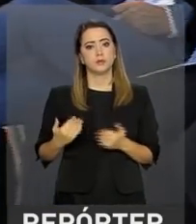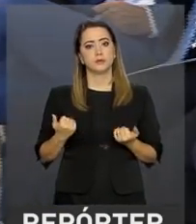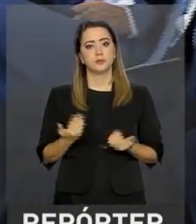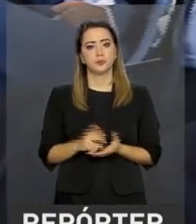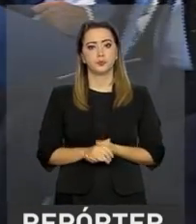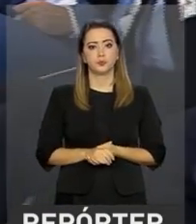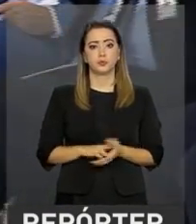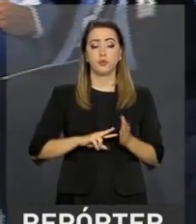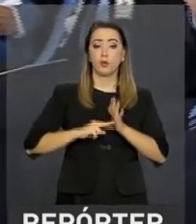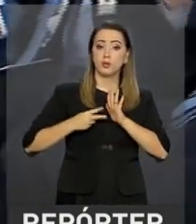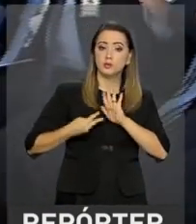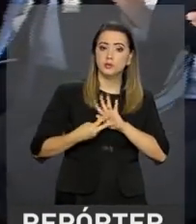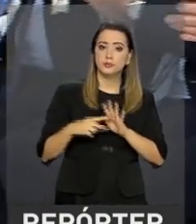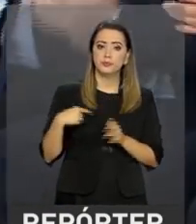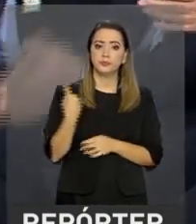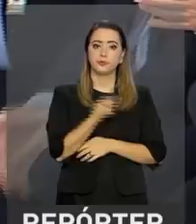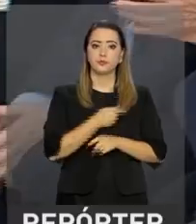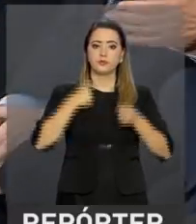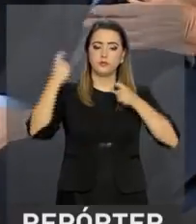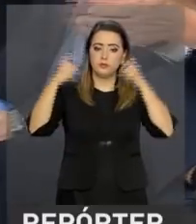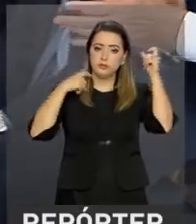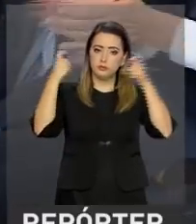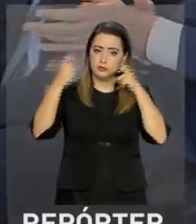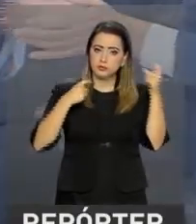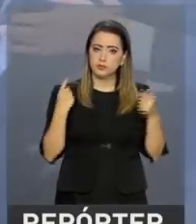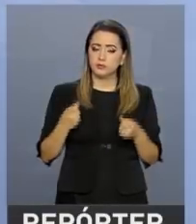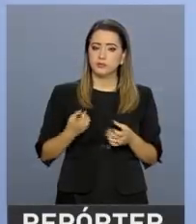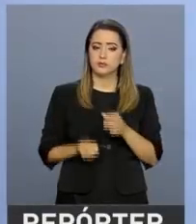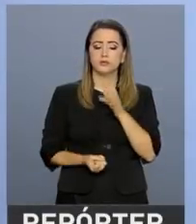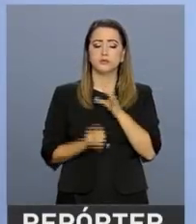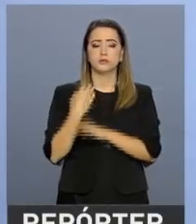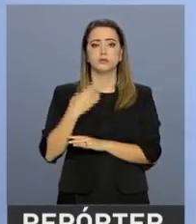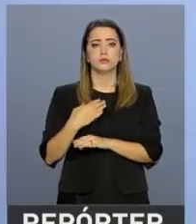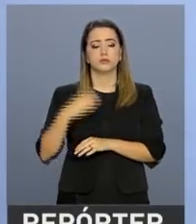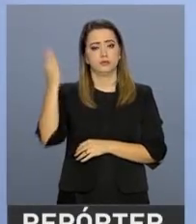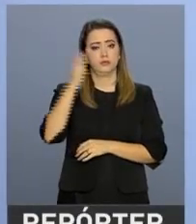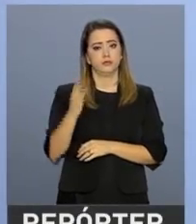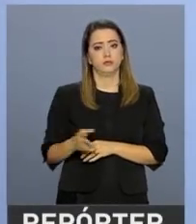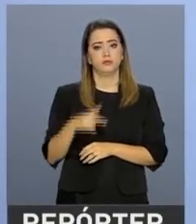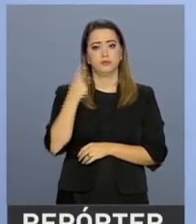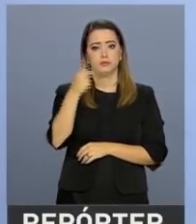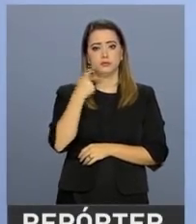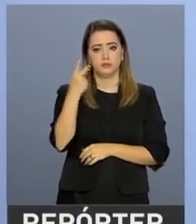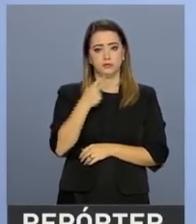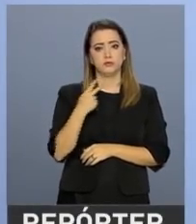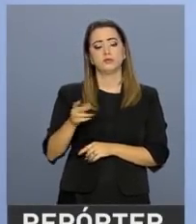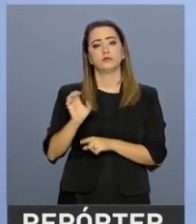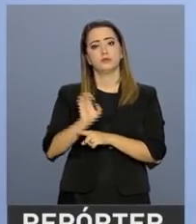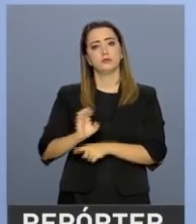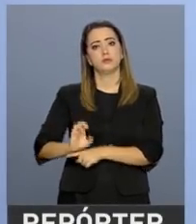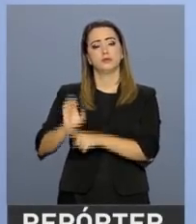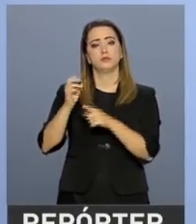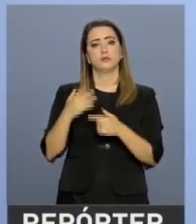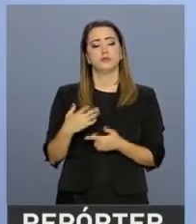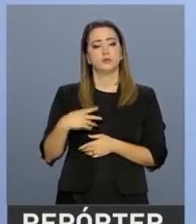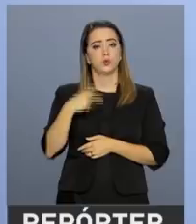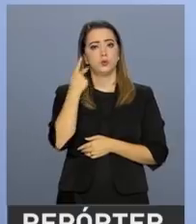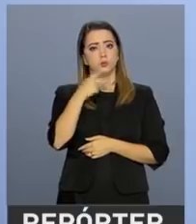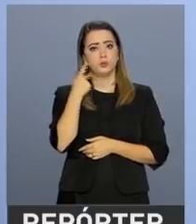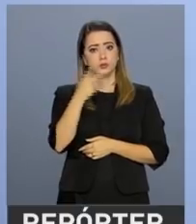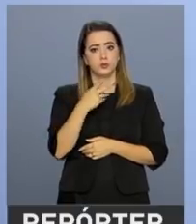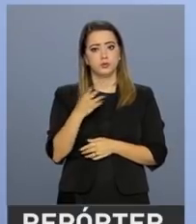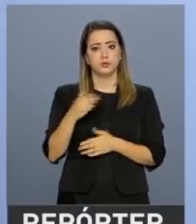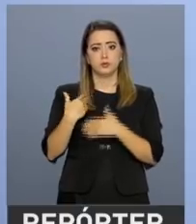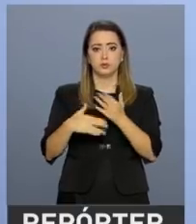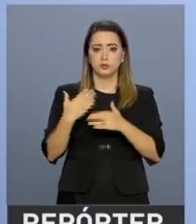que nós estamos preocupado em instituir no brasil uma política de estado uma política de estado que